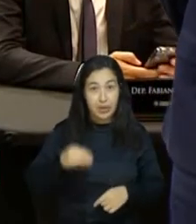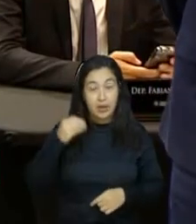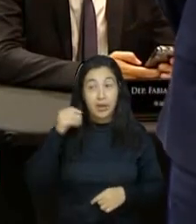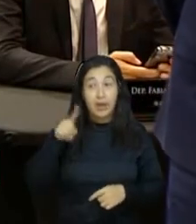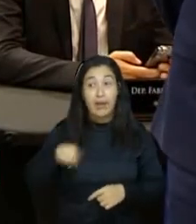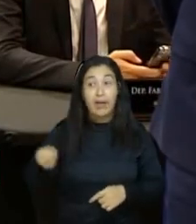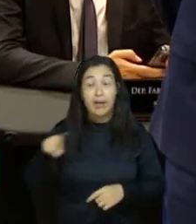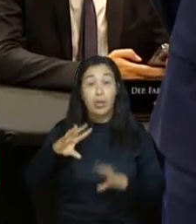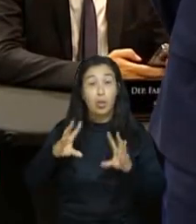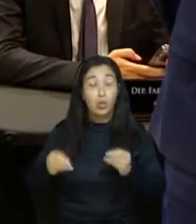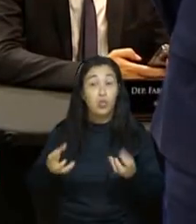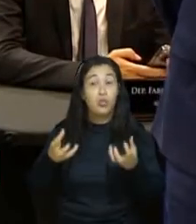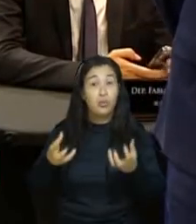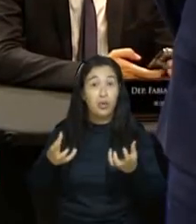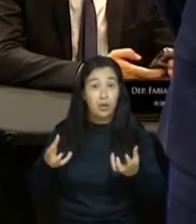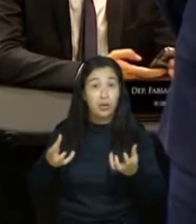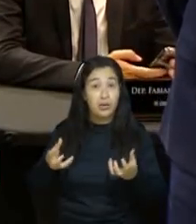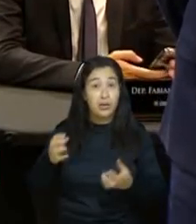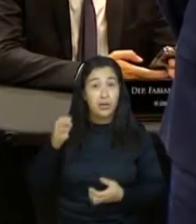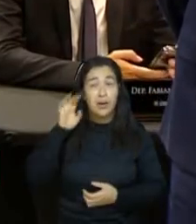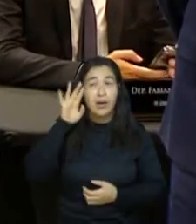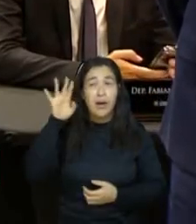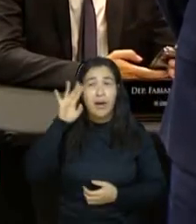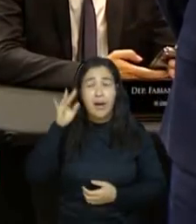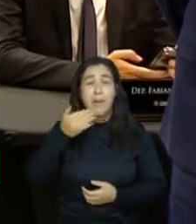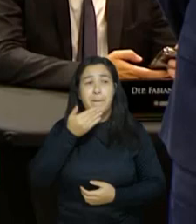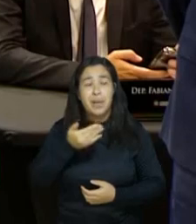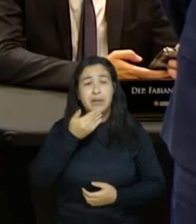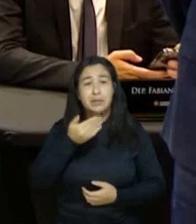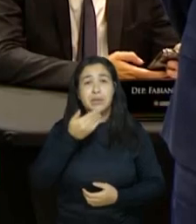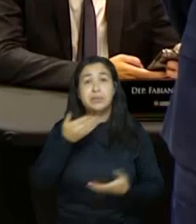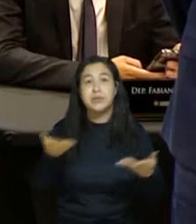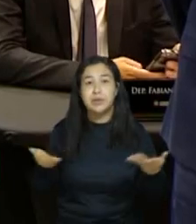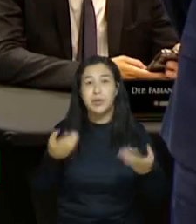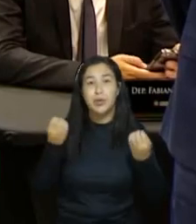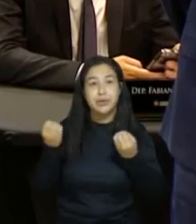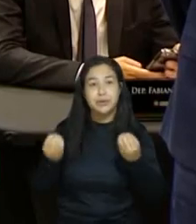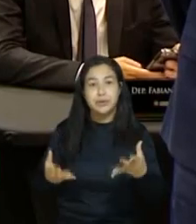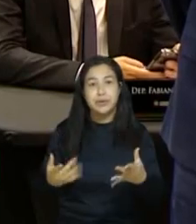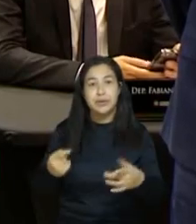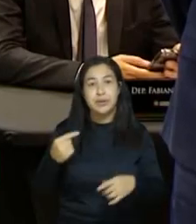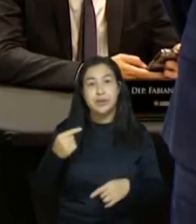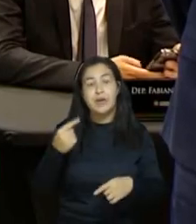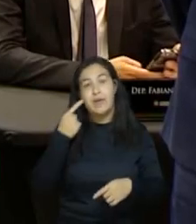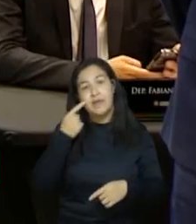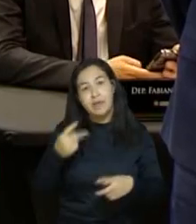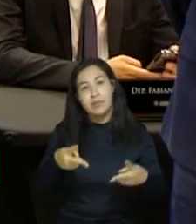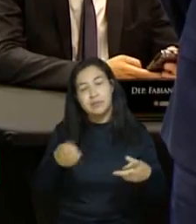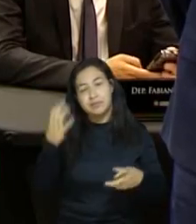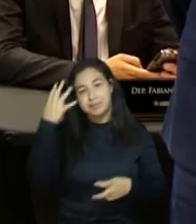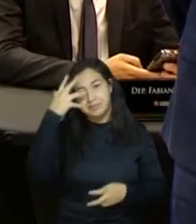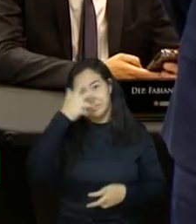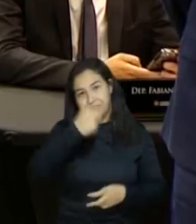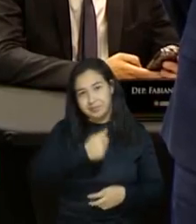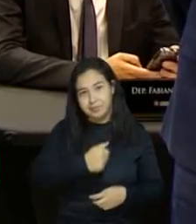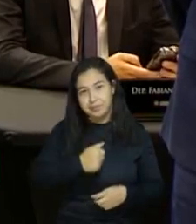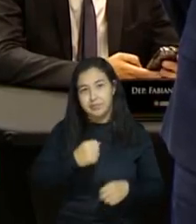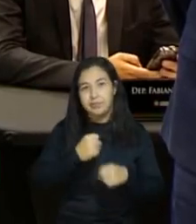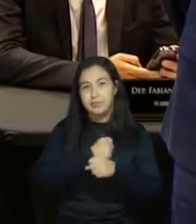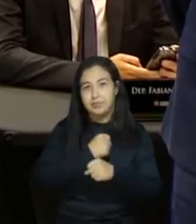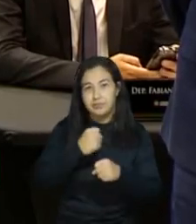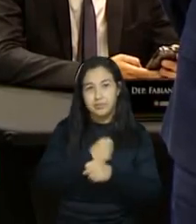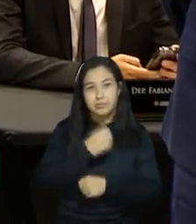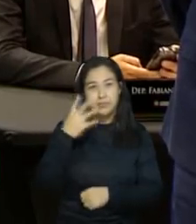comunidade que está sendo entregue agora pelo governador Jorginho Melo. Está ficando muito bonito, uma obra modelo em termos